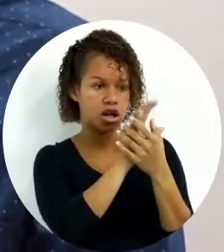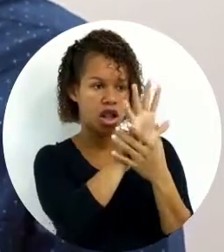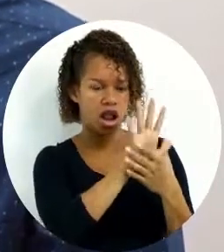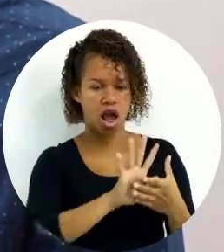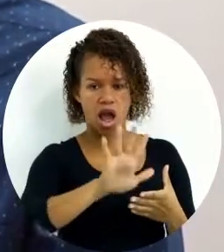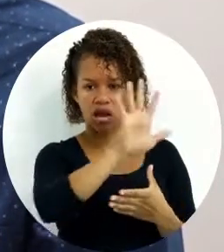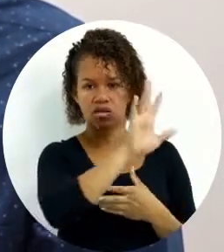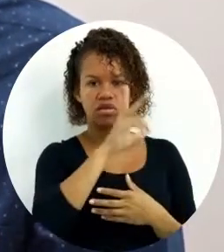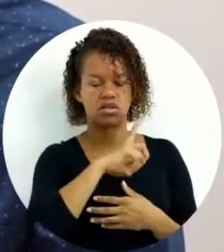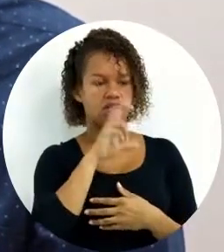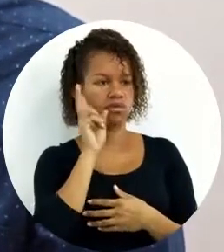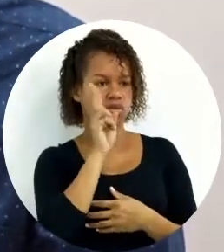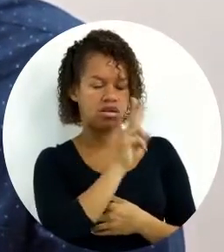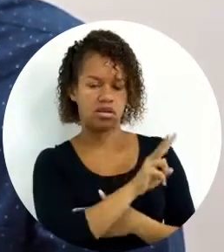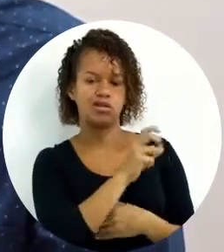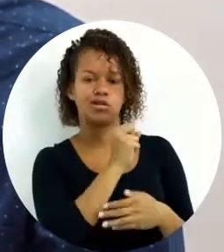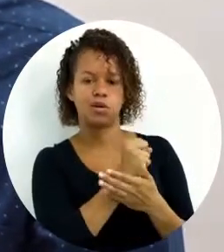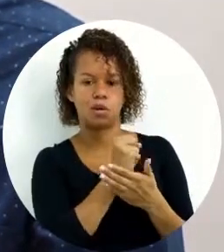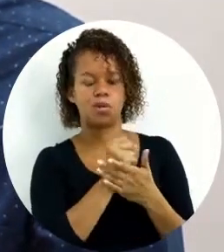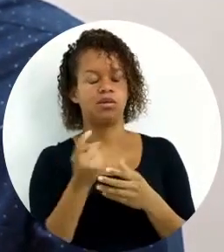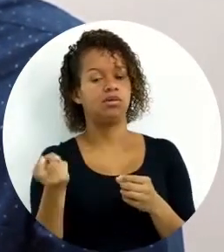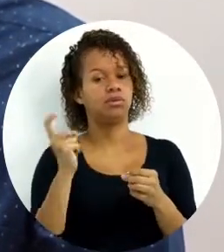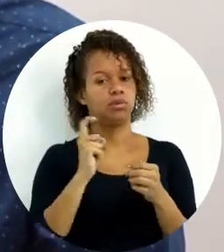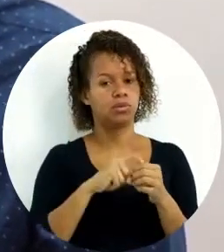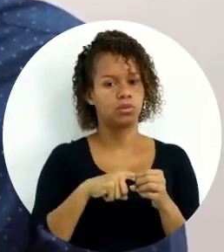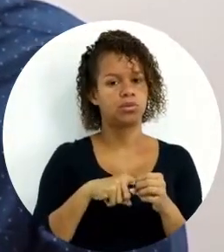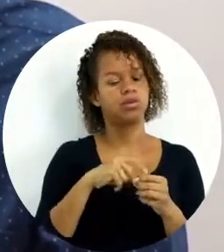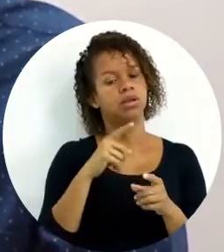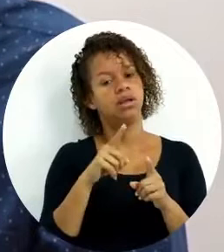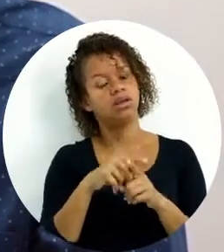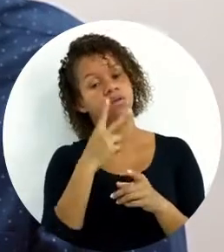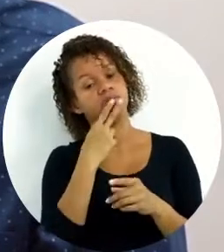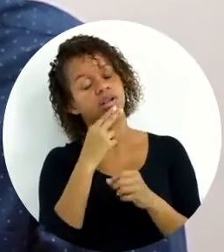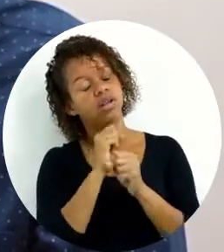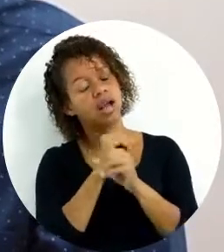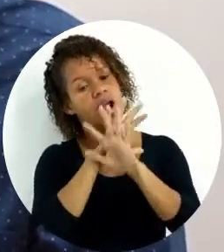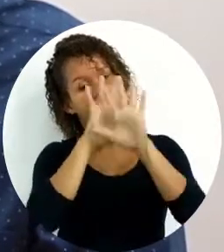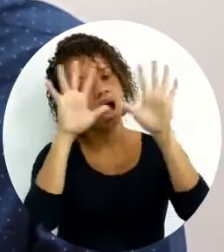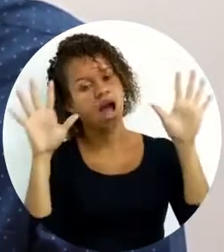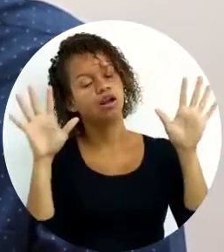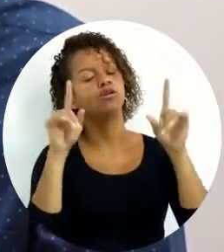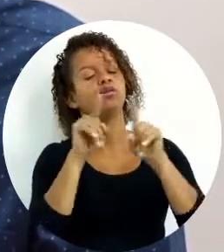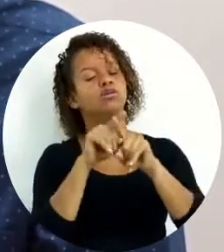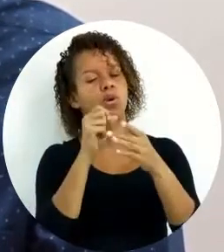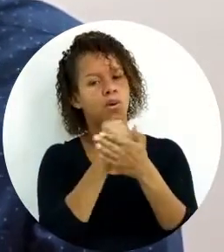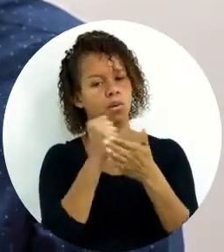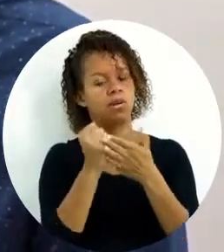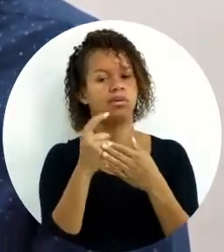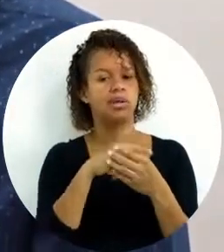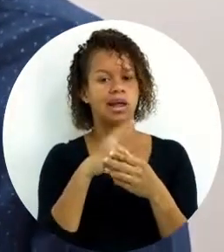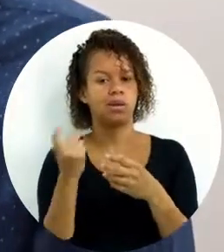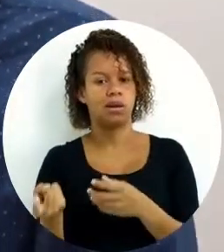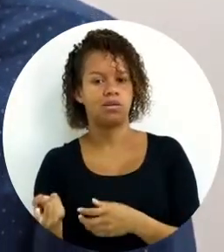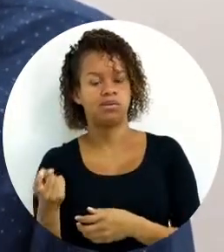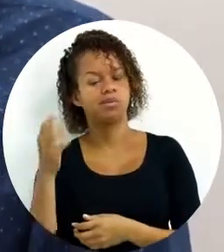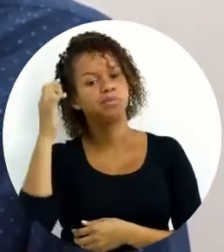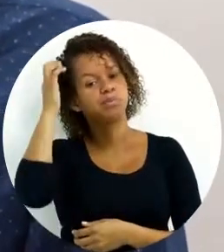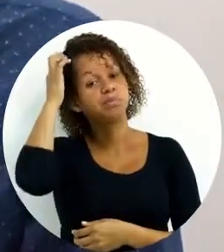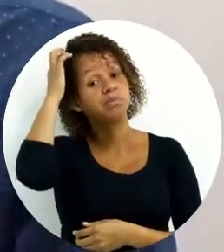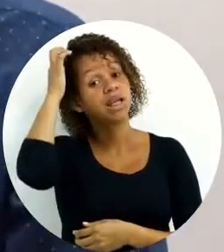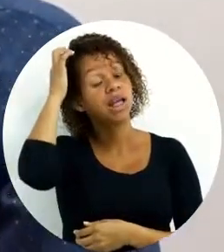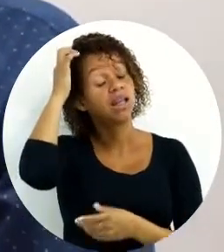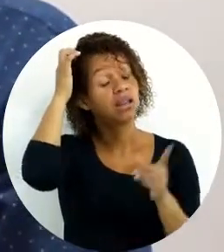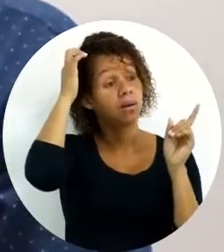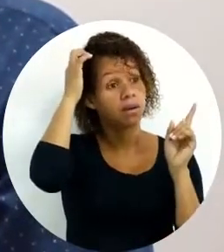aqui achurado os documentos retornados e aqui em verde claro a gente tem os documentos retornados. Então, esse é